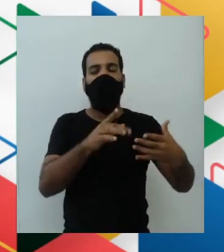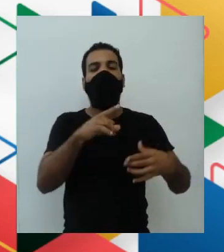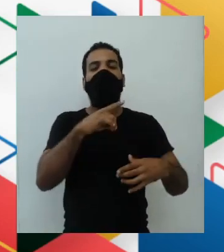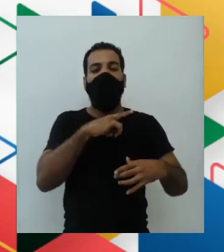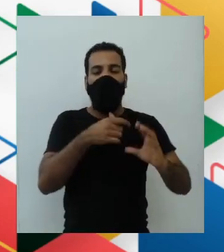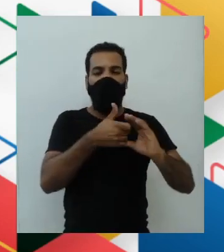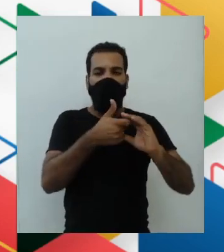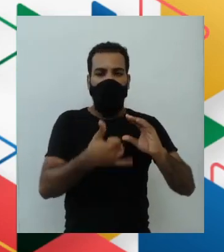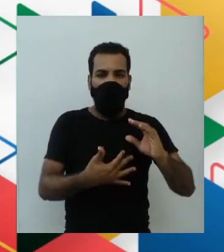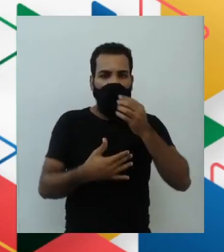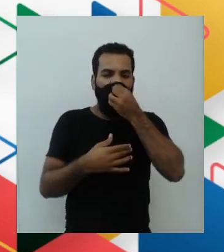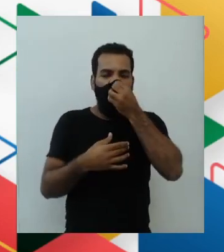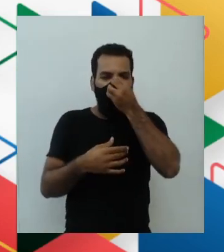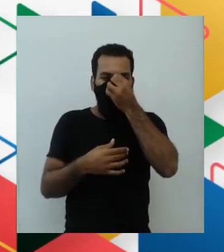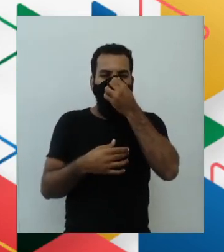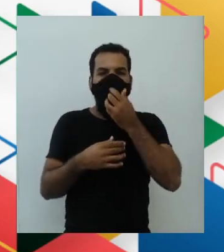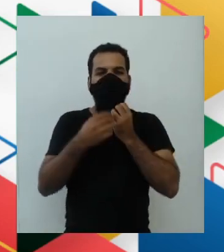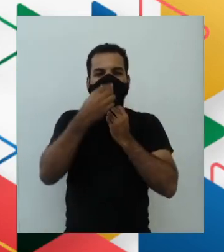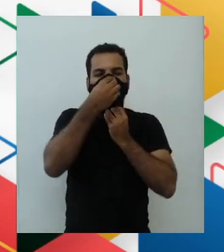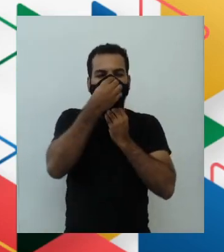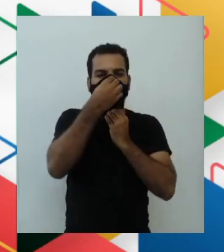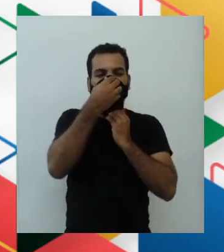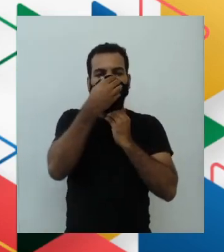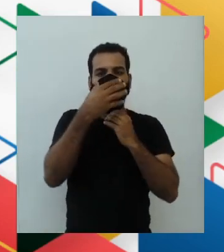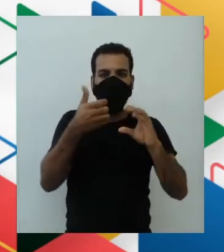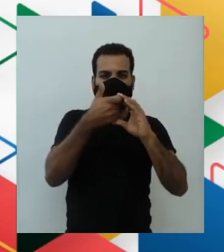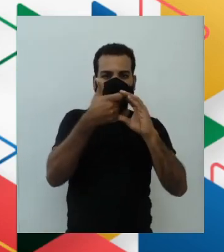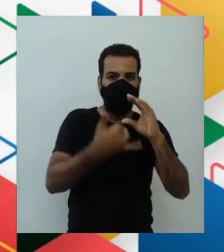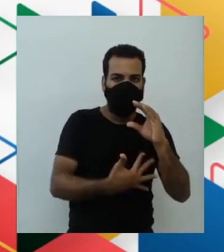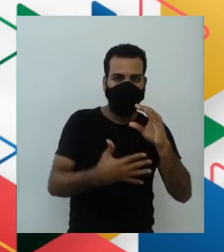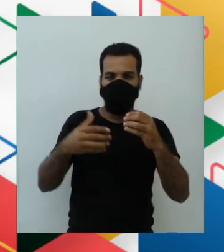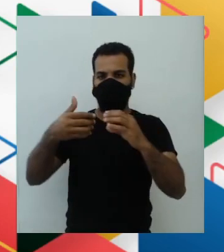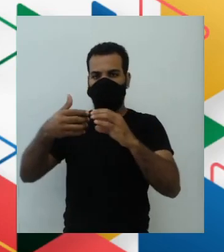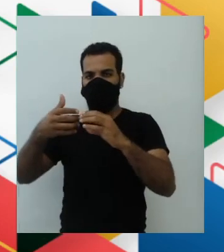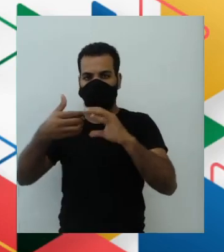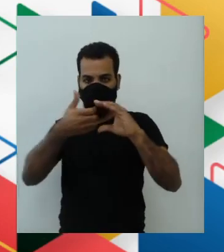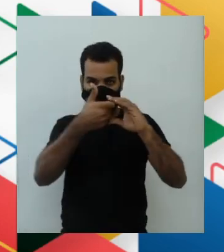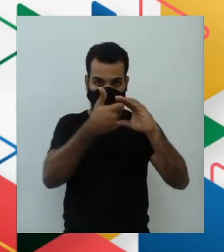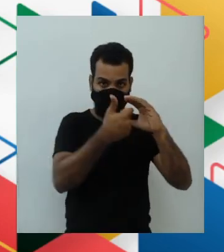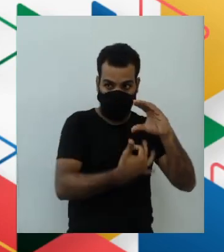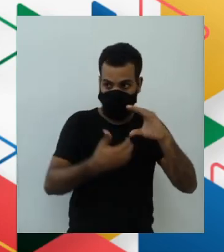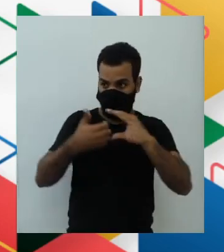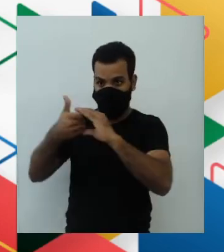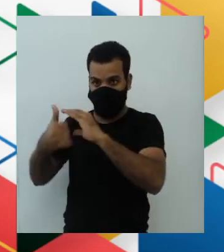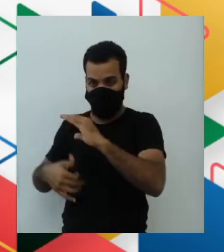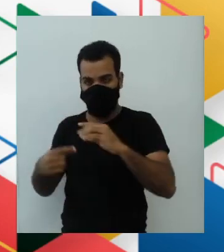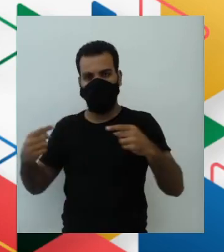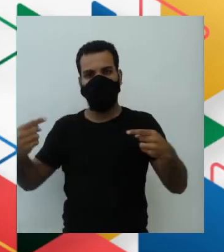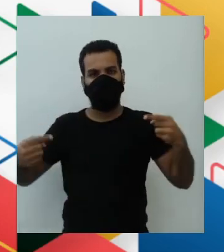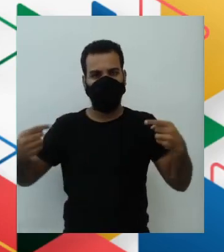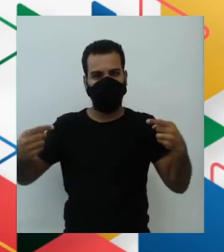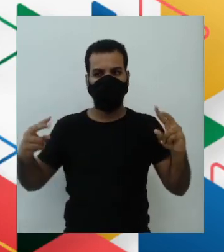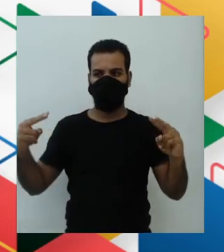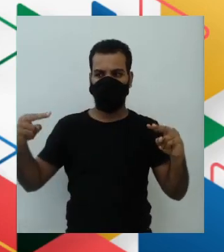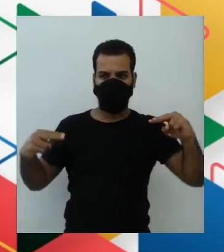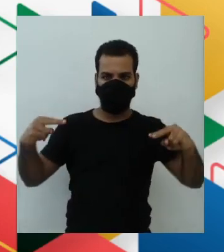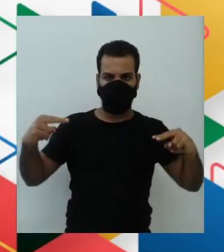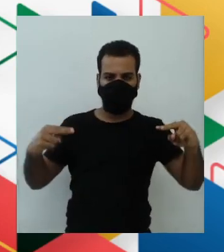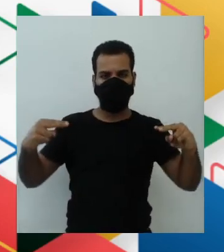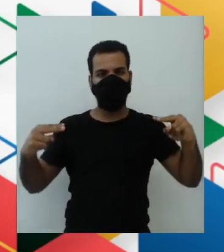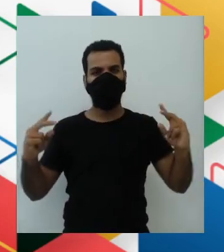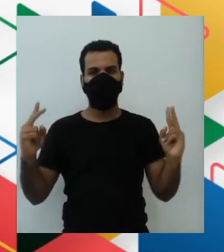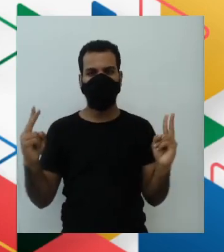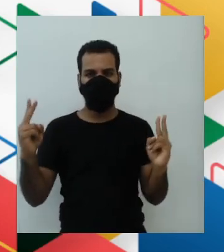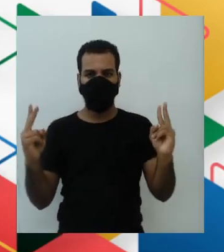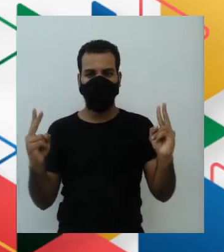os componentes, divisão ou organização dos jogadores a partir de suas posições e